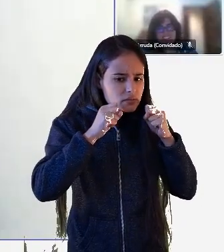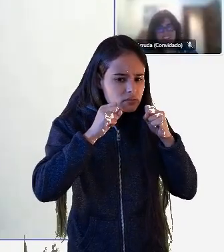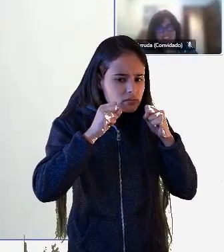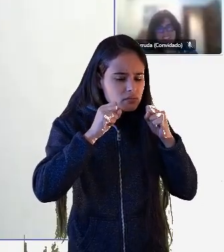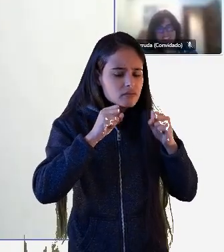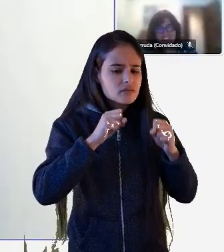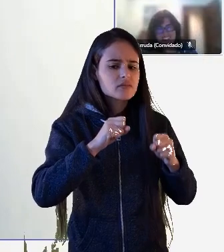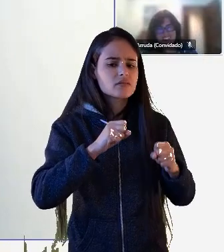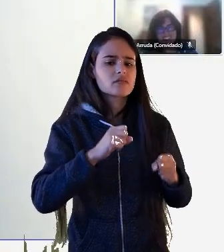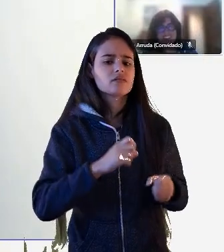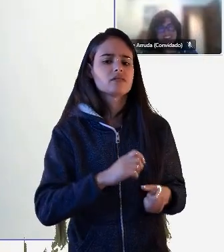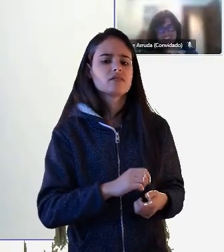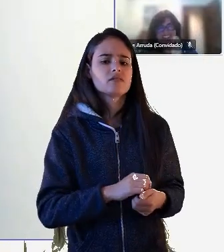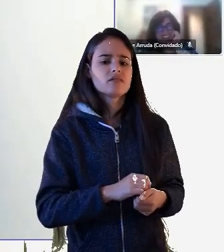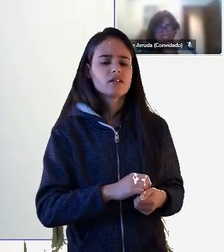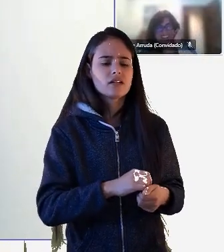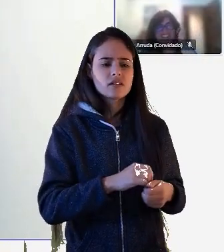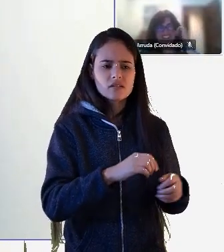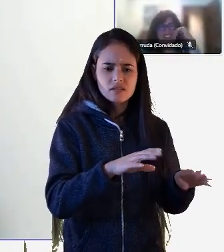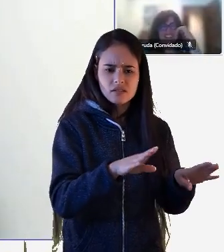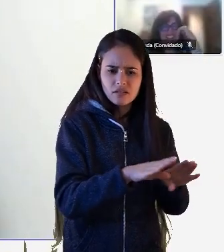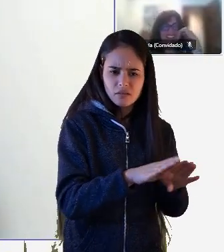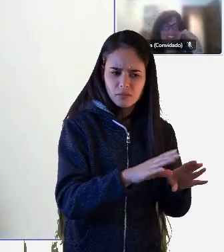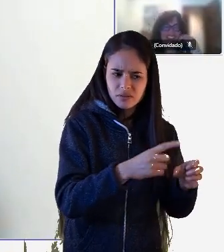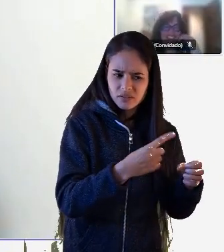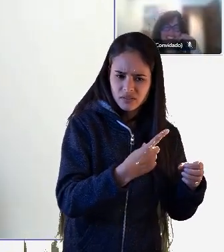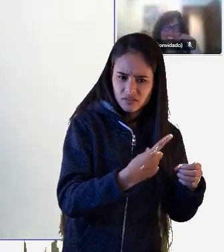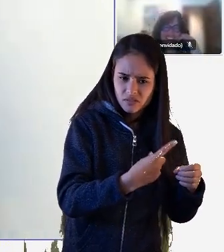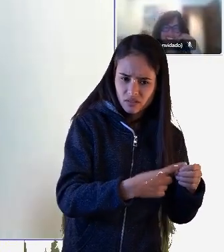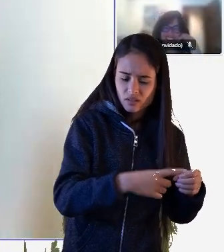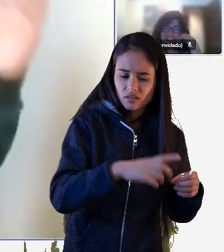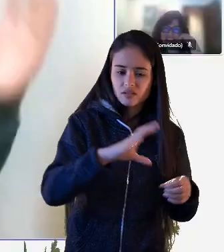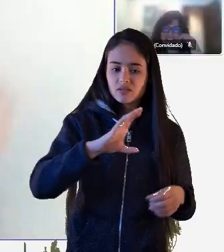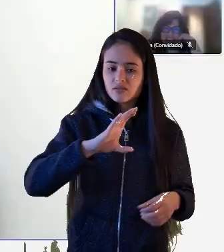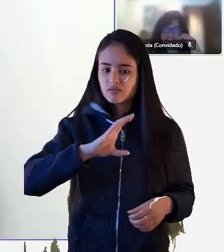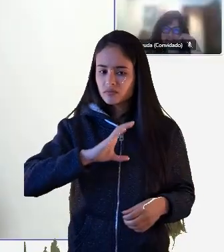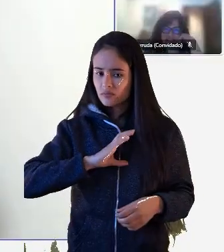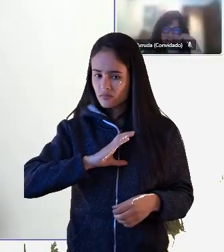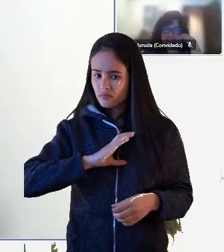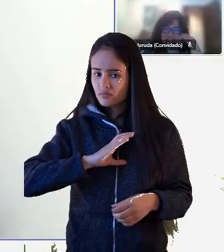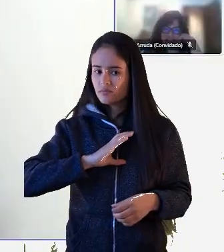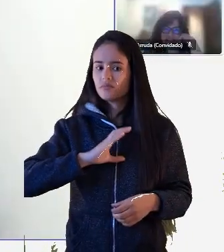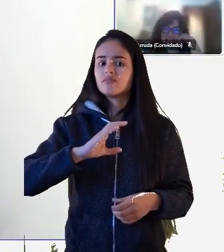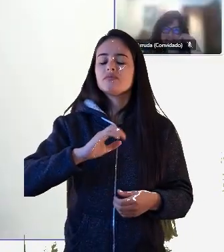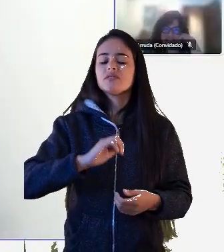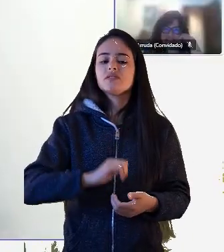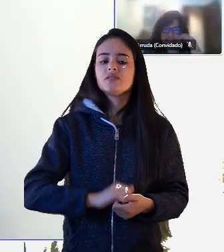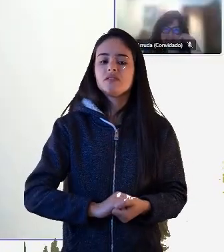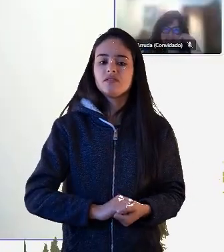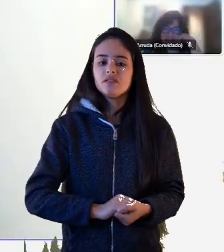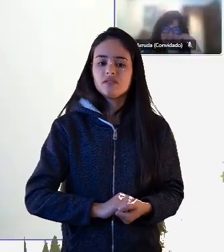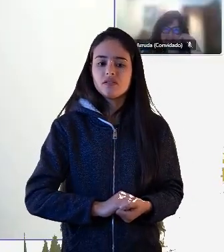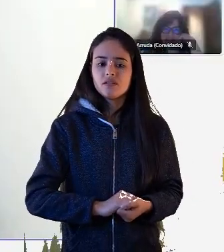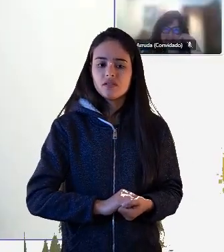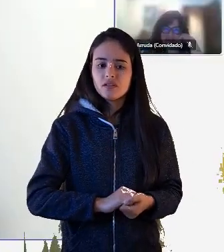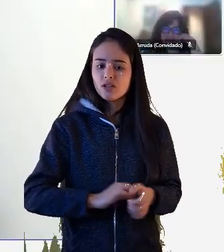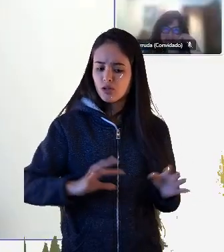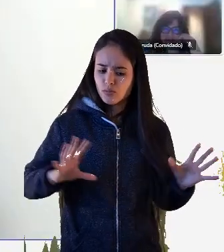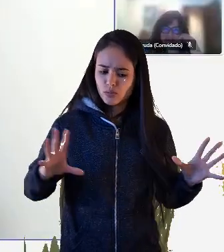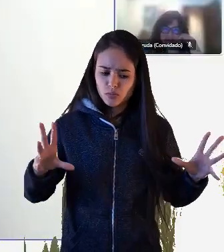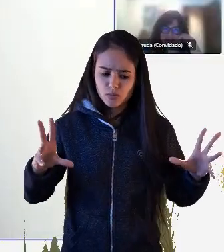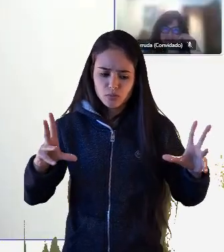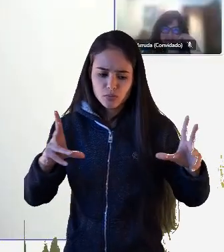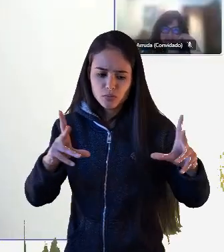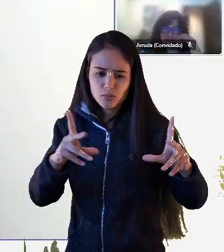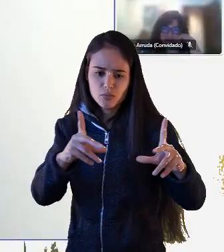de dos 60 eventos em 10 dias que aconteceram, poxa, por uma coletividade enorme de maioria negra. A feira